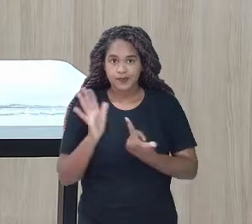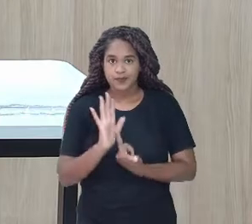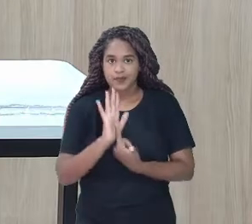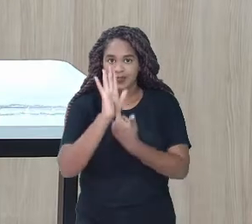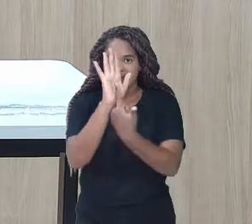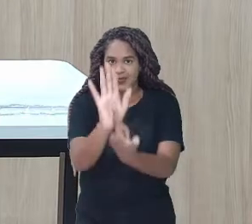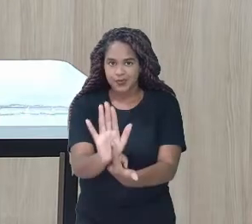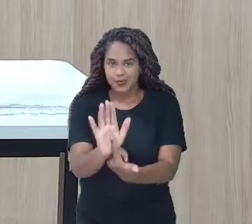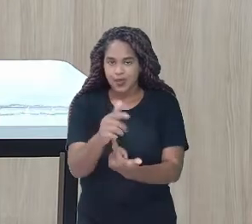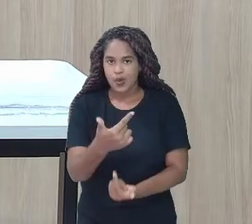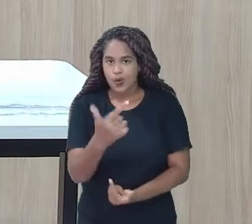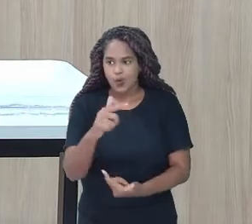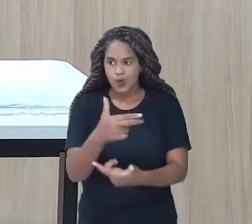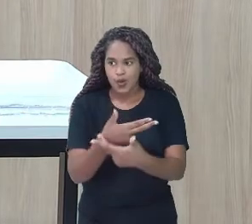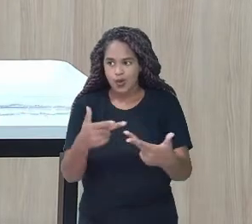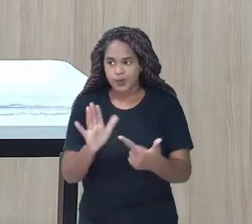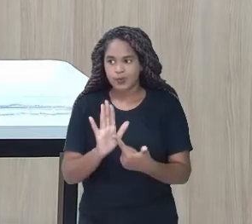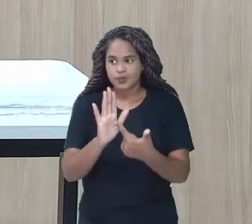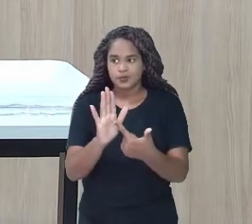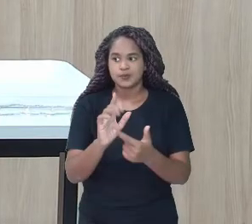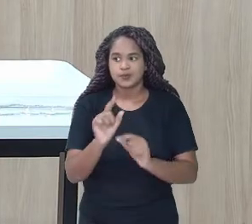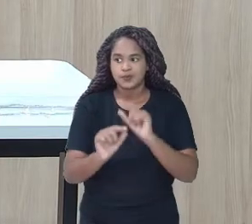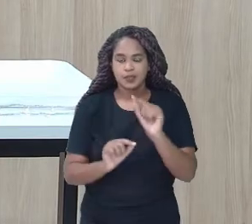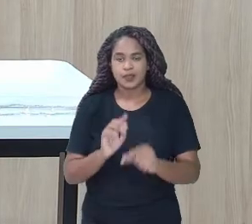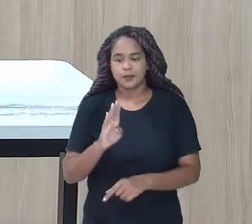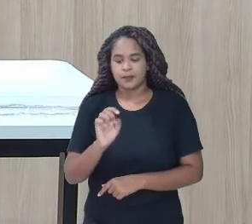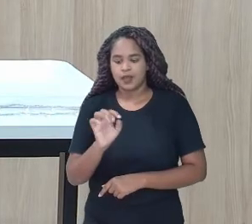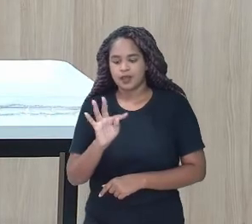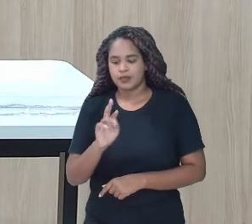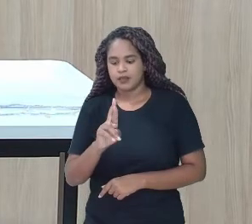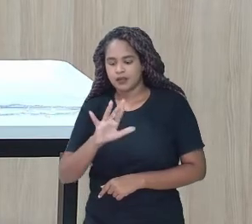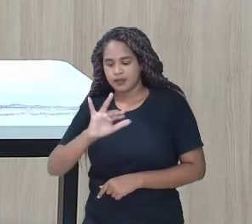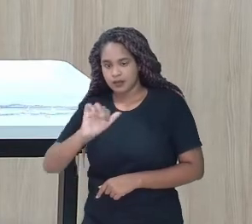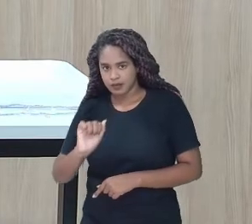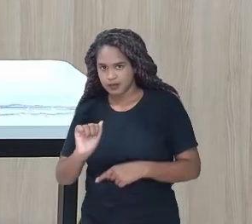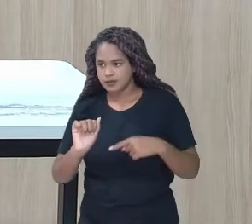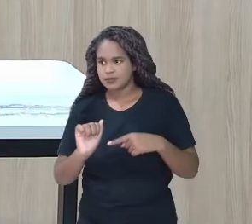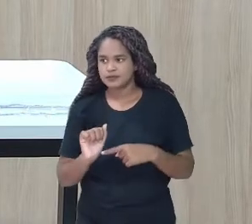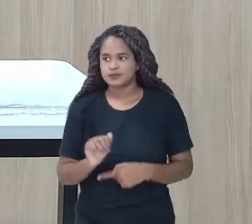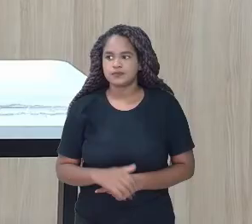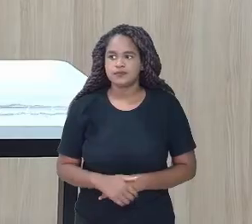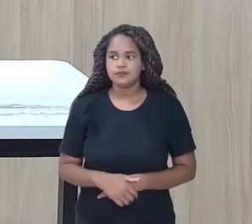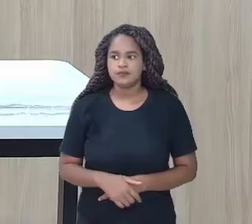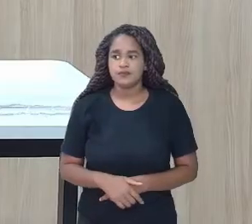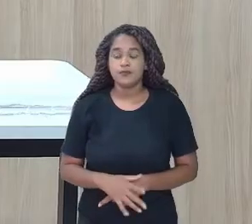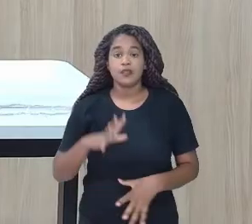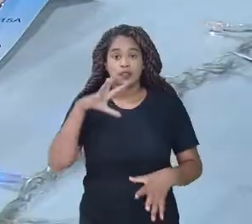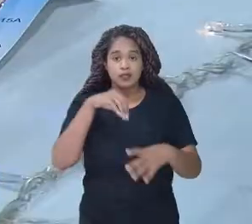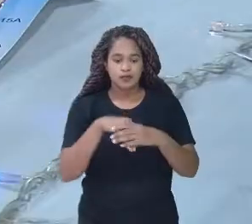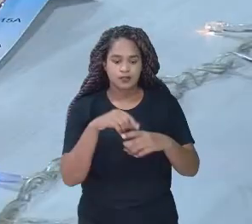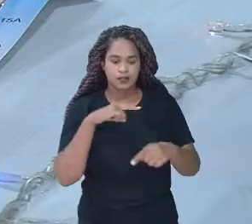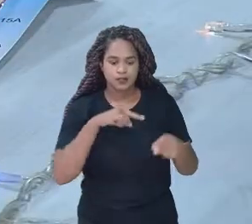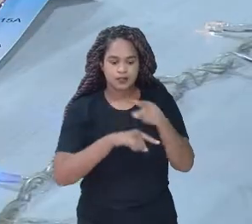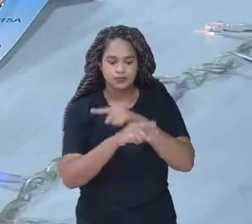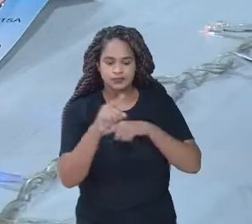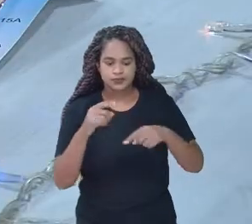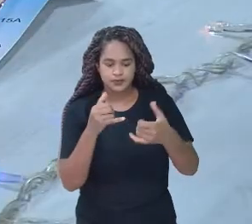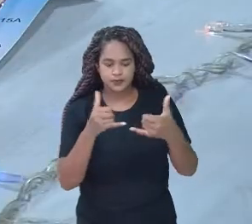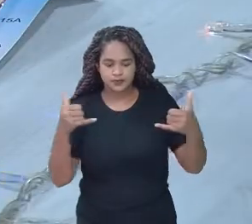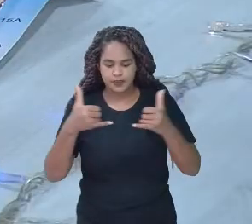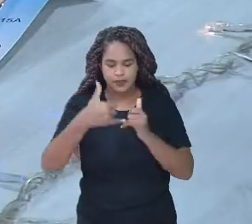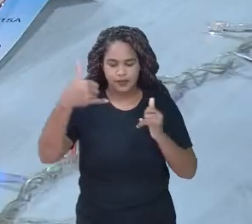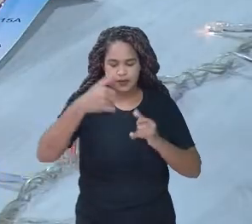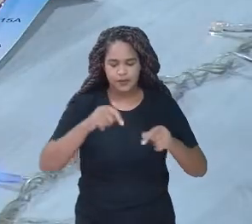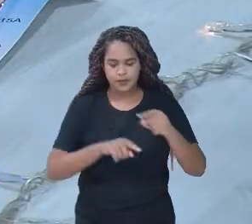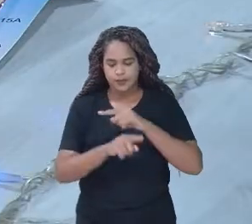mostrando aqui a bateria, né? Aqui está a bateria. E o circuito, ele vai ligar a